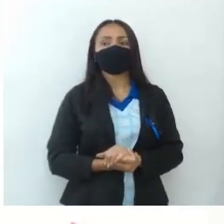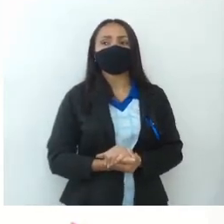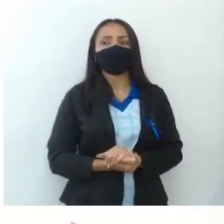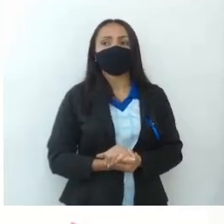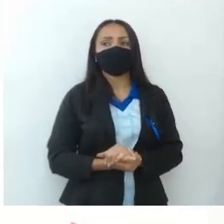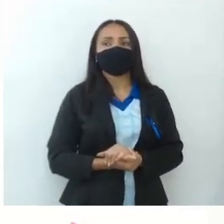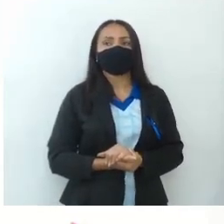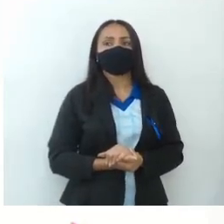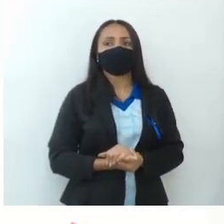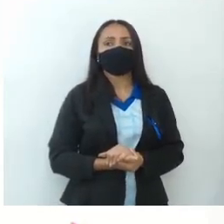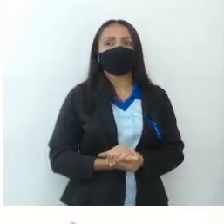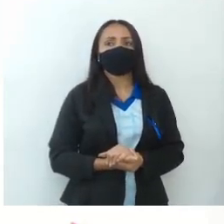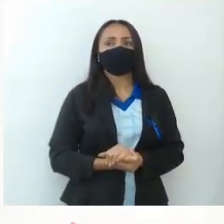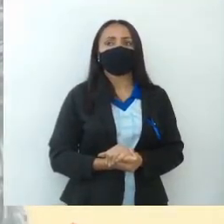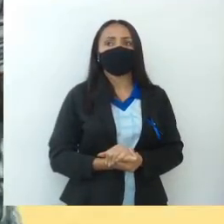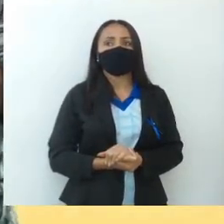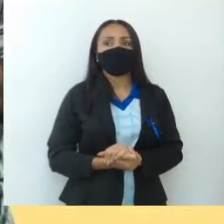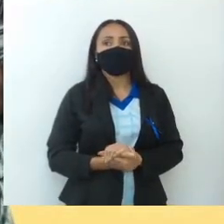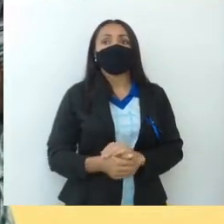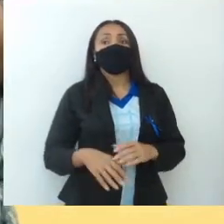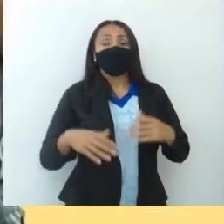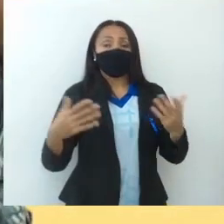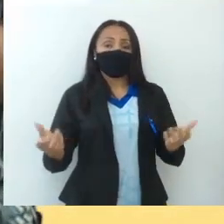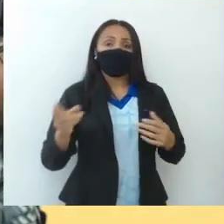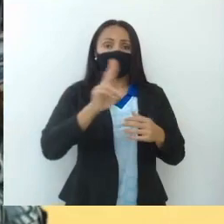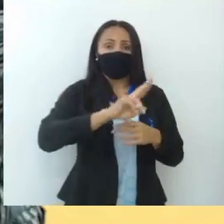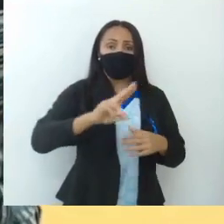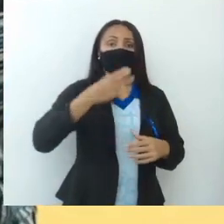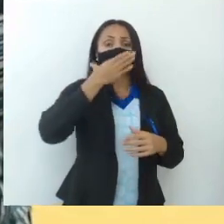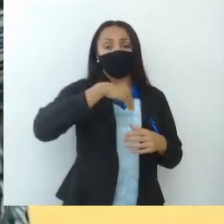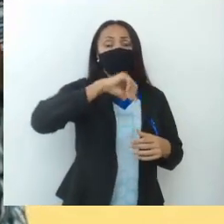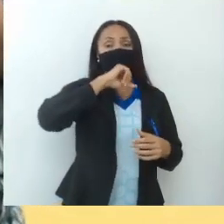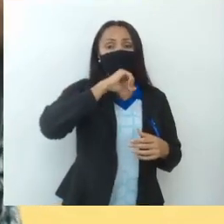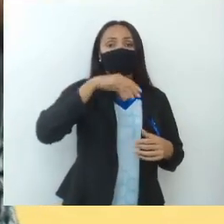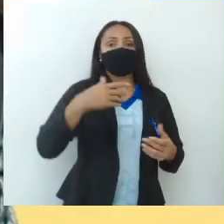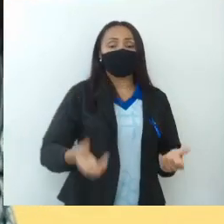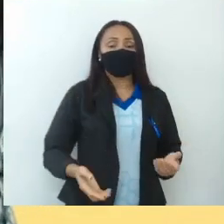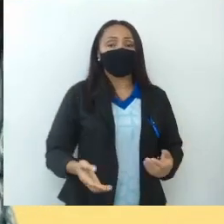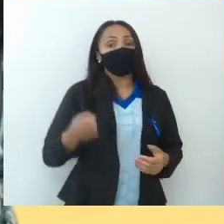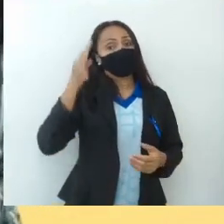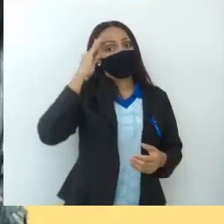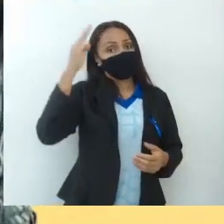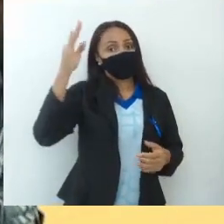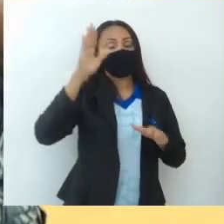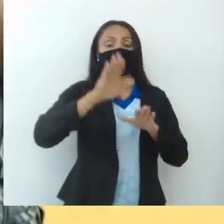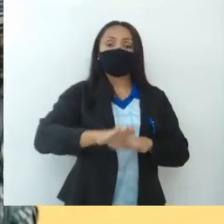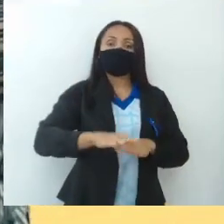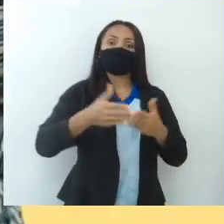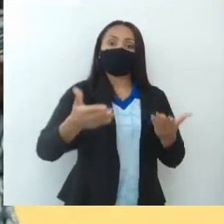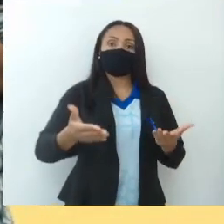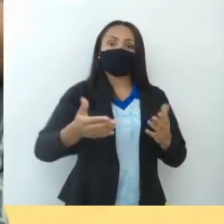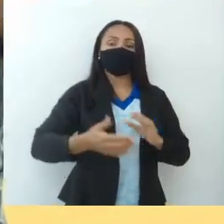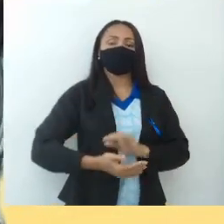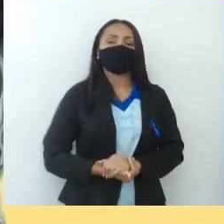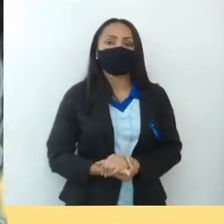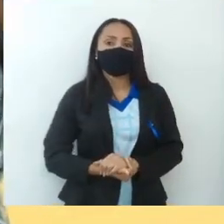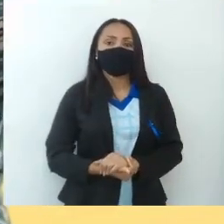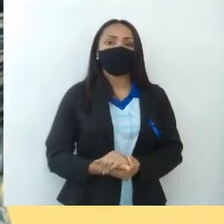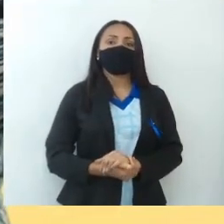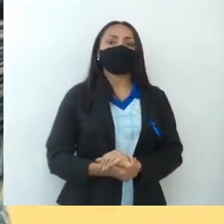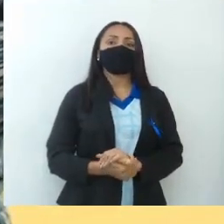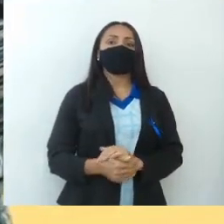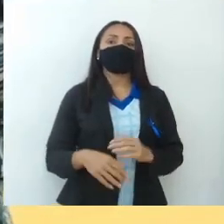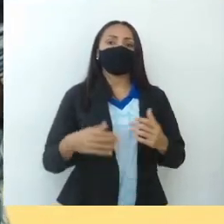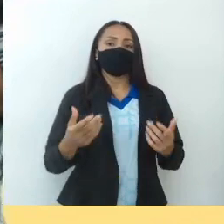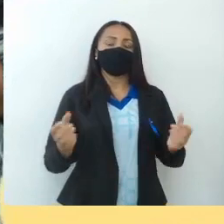Vista. Inclusive é o nome do pai dele, né? Que era militar, ele seguiu a carreira militar também e depois terminou